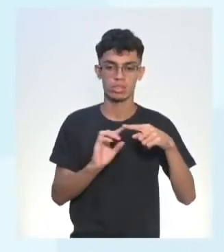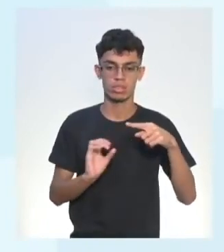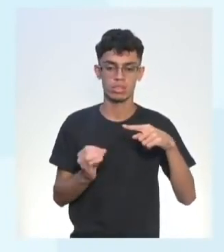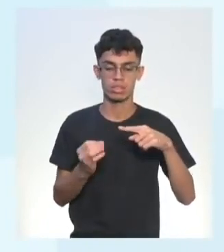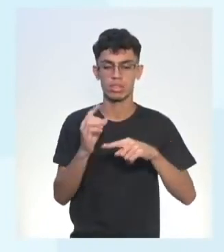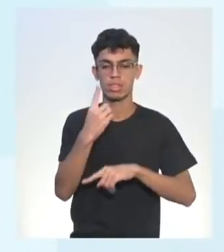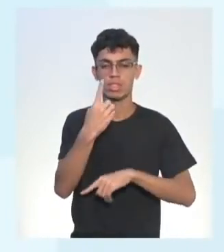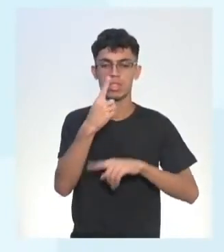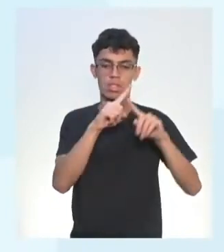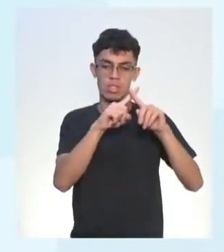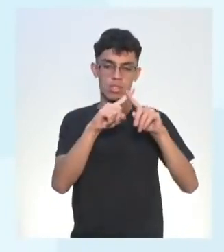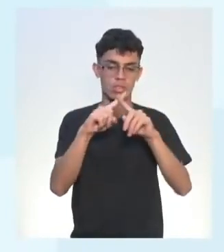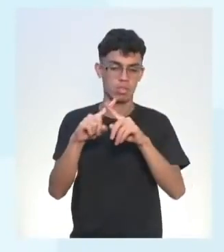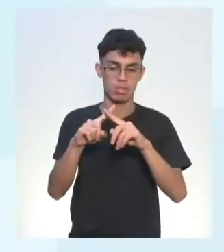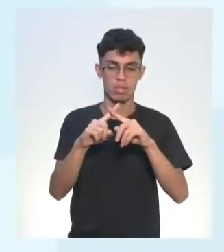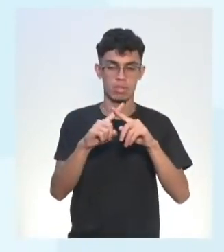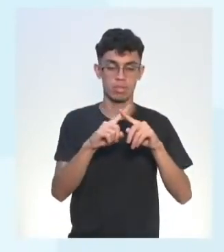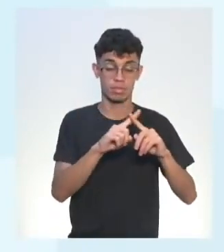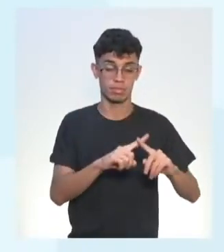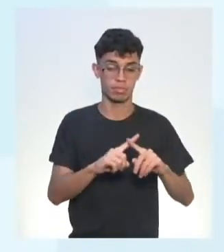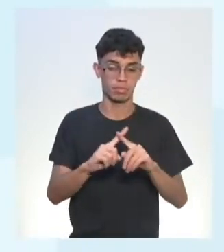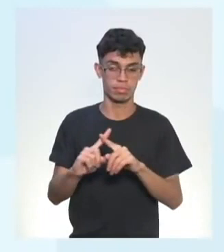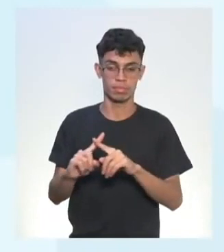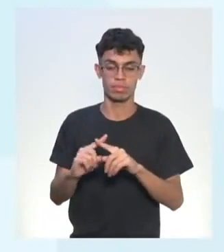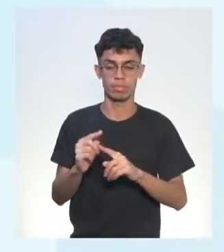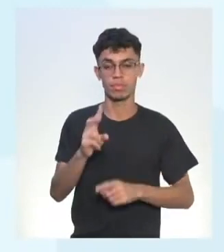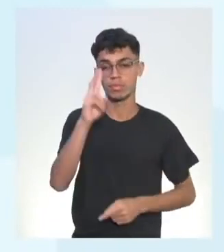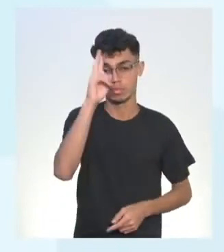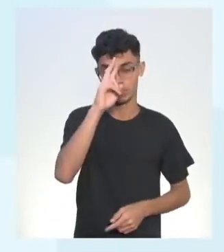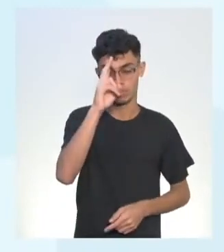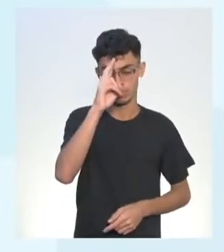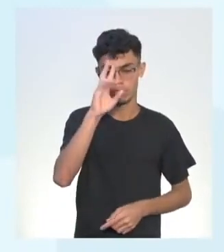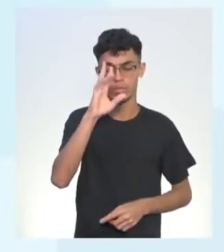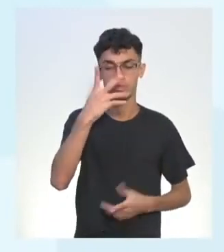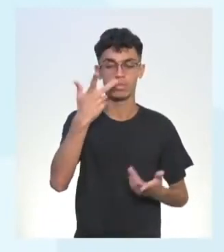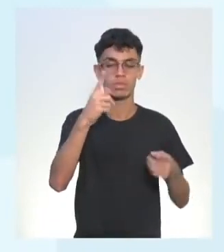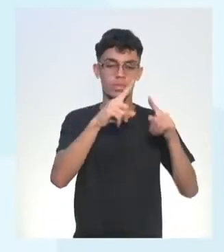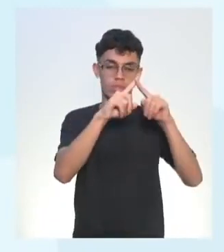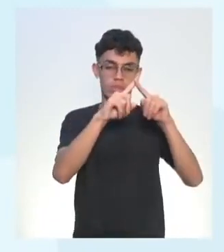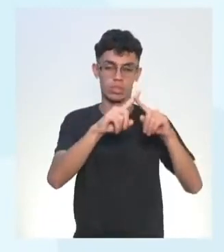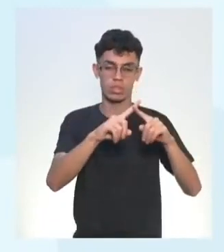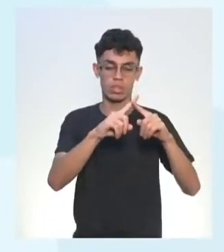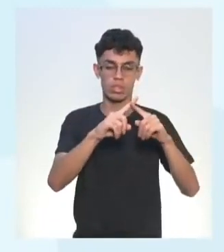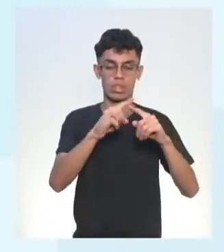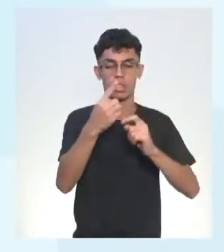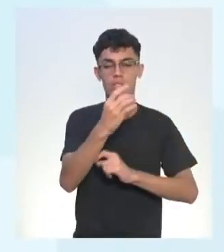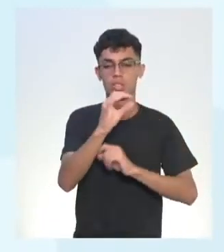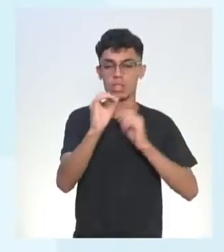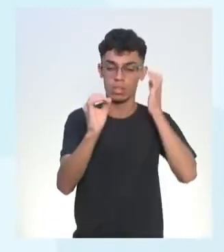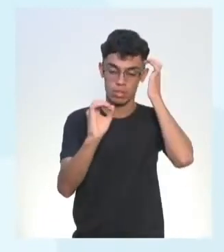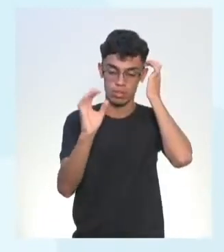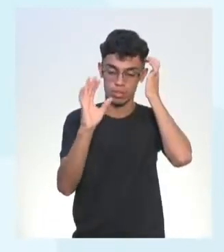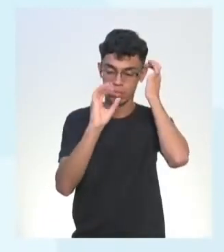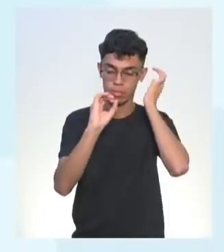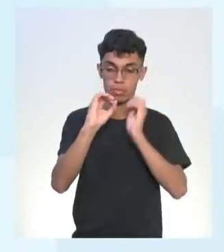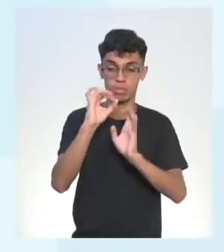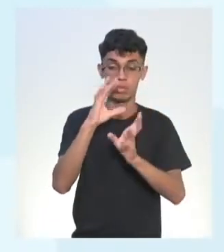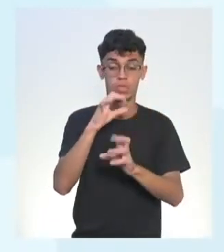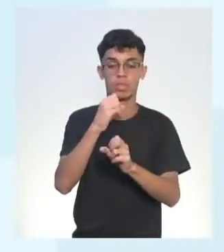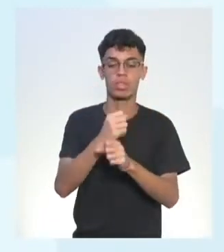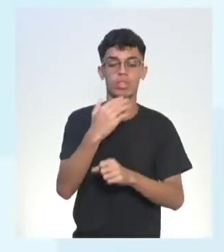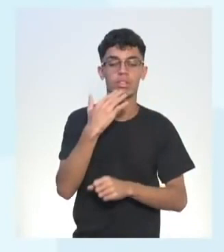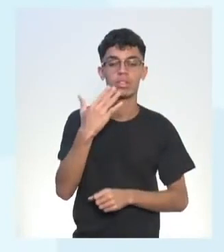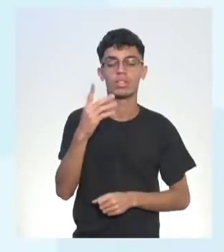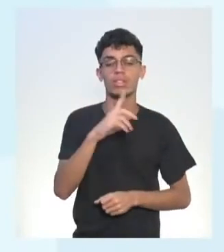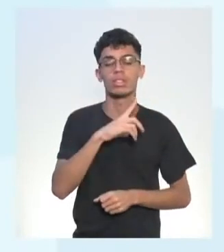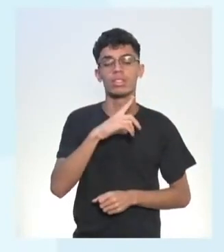os de cima com o de cima e o de baixo pelo de baixo. Lembrando que quando a gente multiplica potências de 10, é só contar zeros, não é isso? Então, a